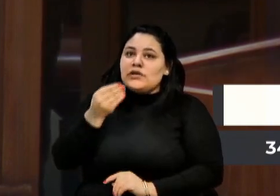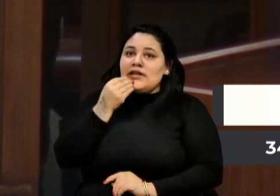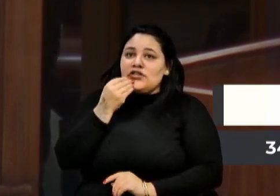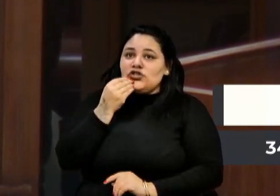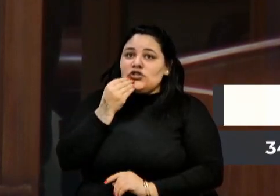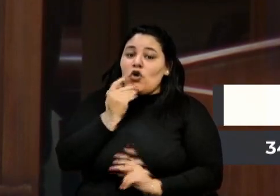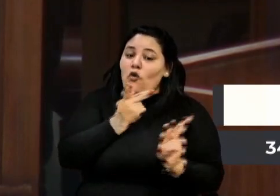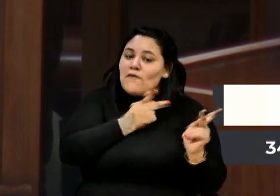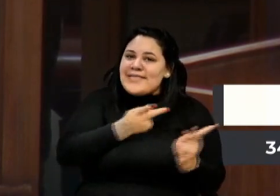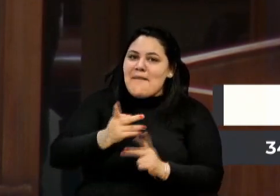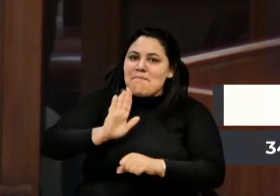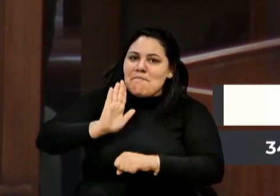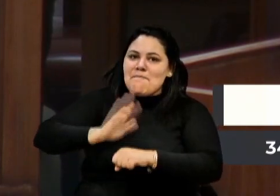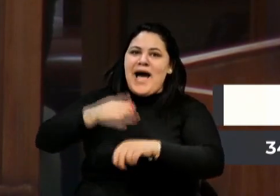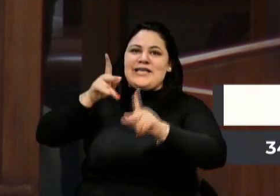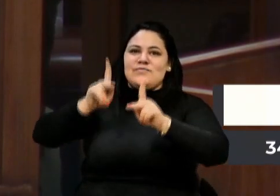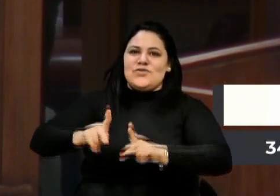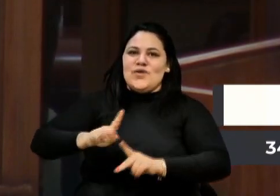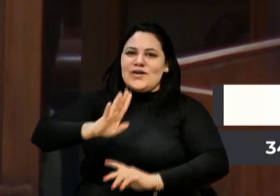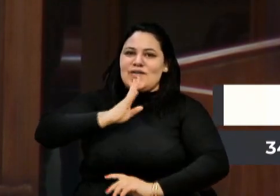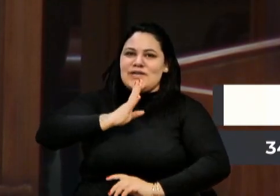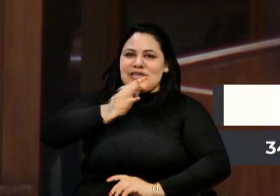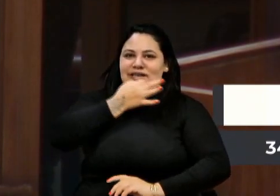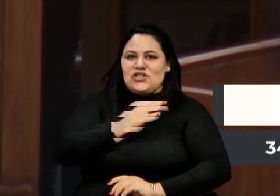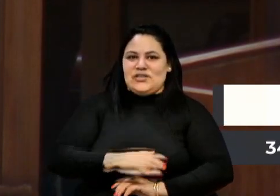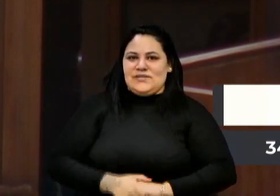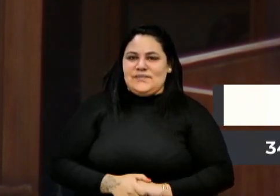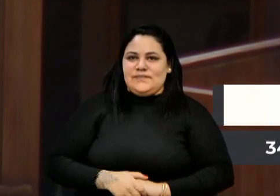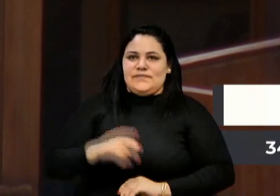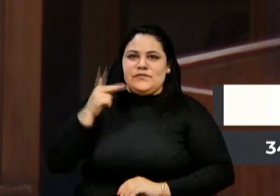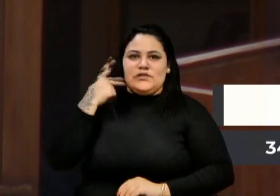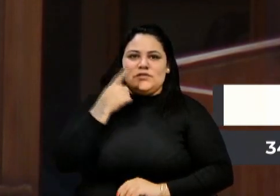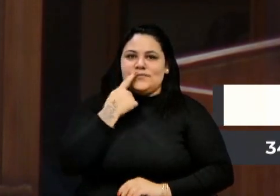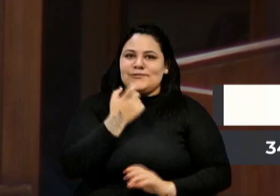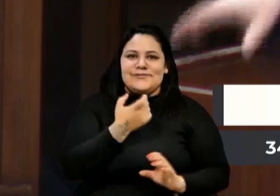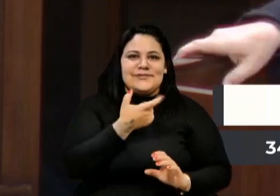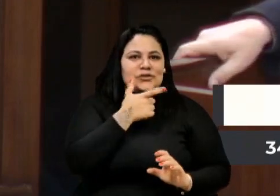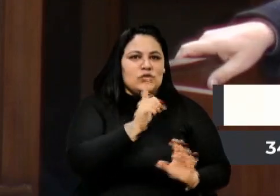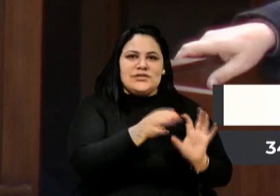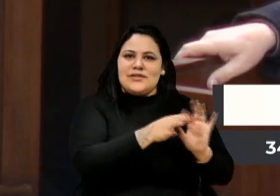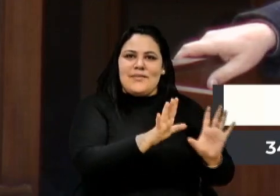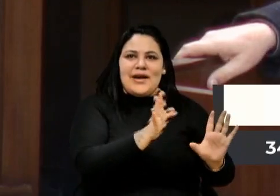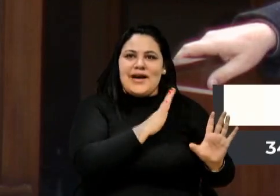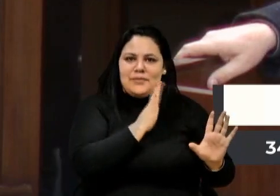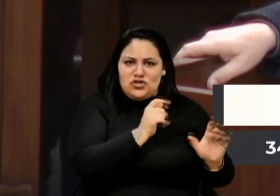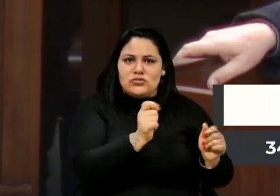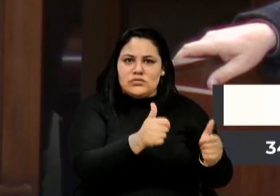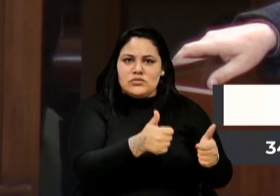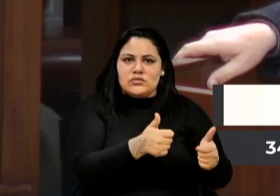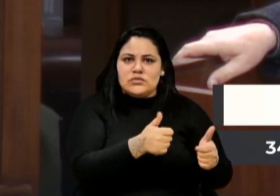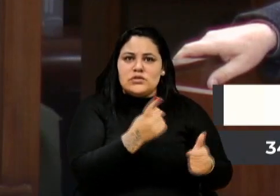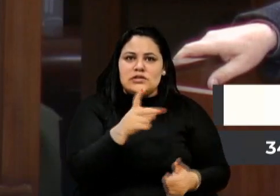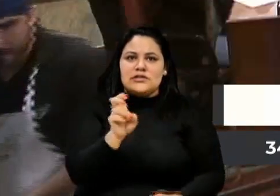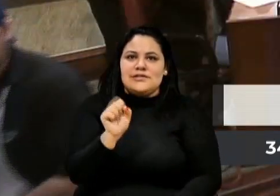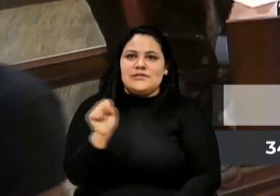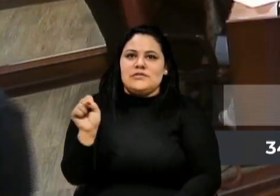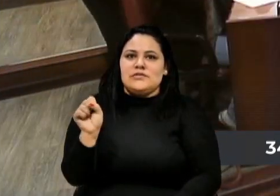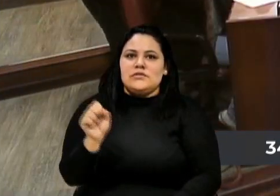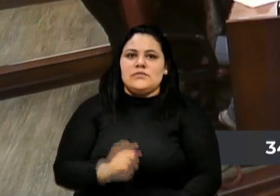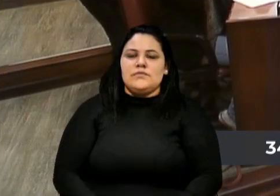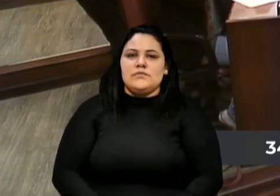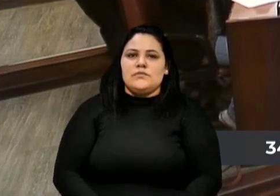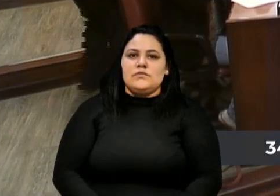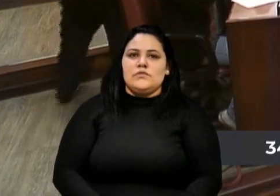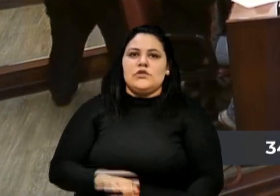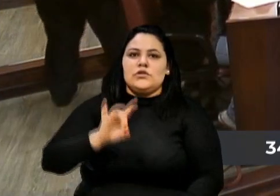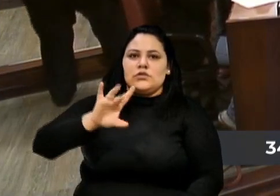pessoas a conhecerem Caxias do Sul. Vereadora Rose, eu não vou conseguir... se for rapidinho, dá. 15 segundos. Só o necessário